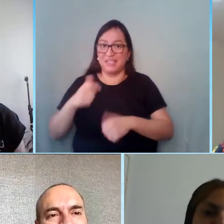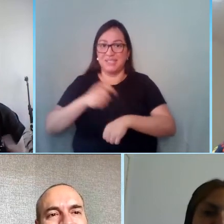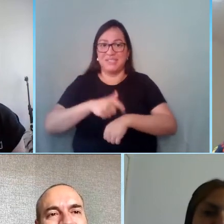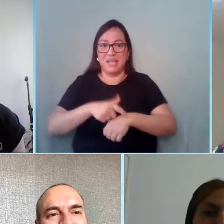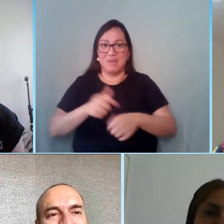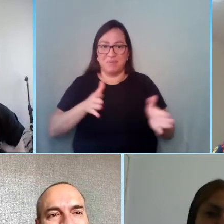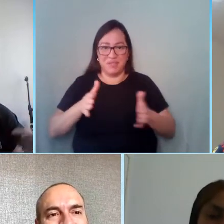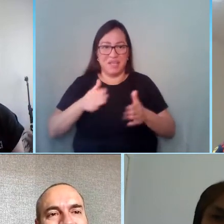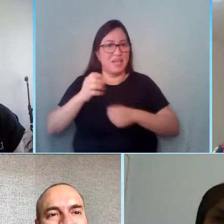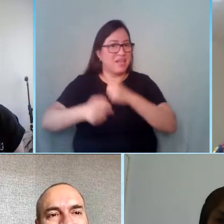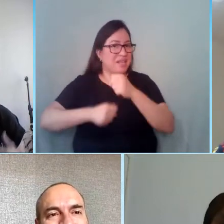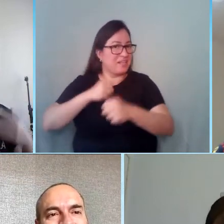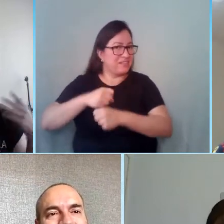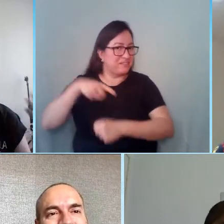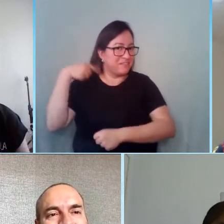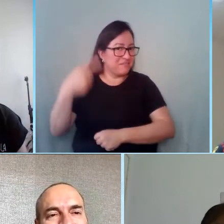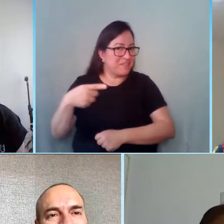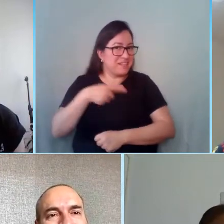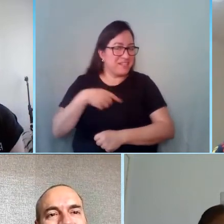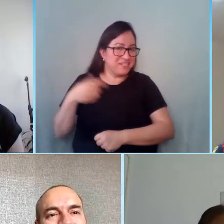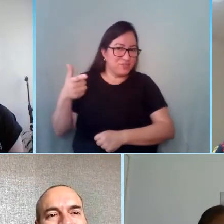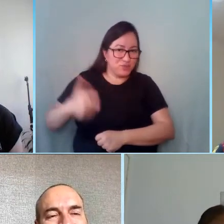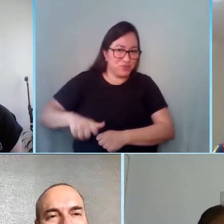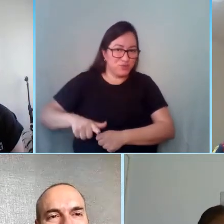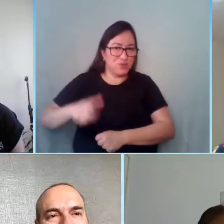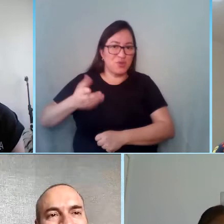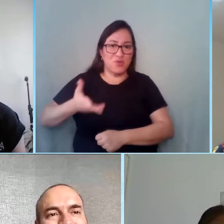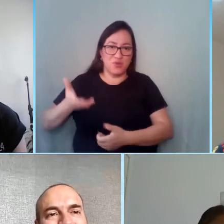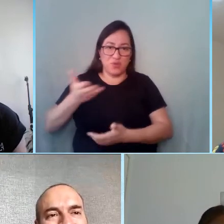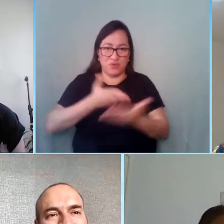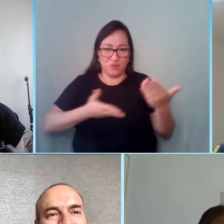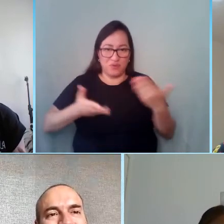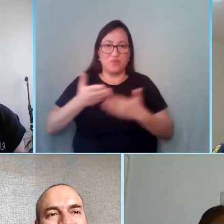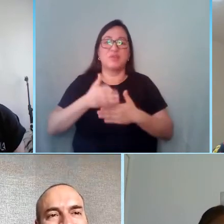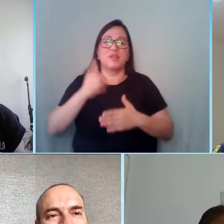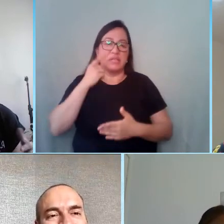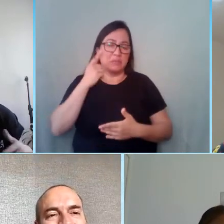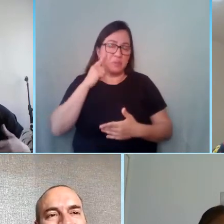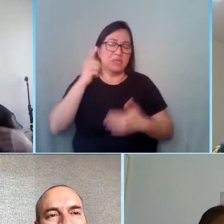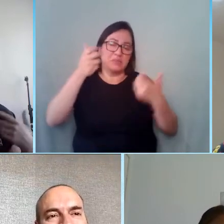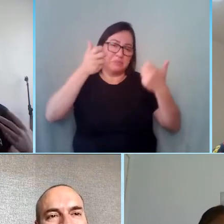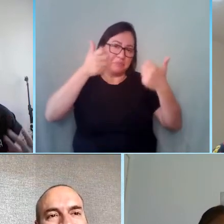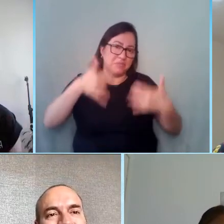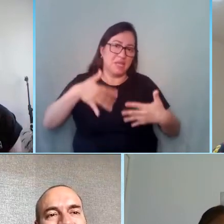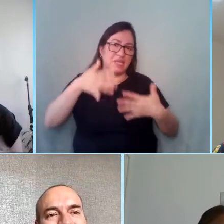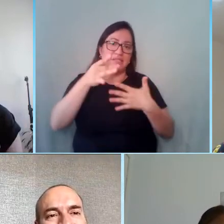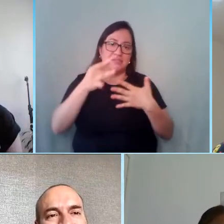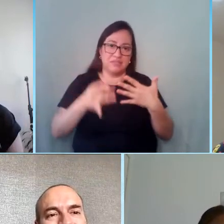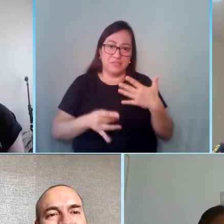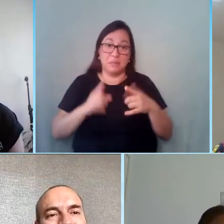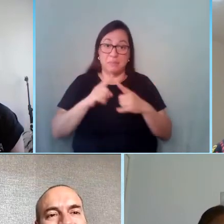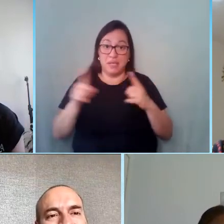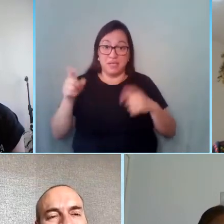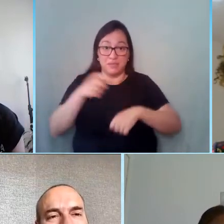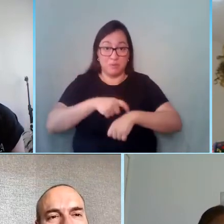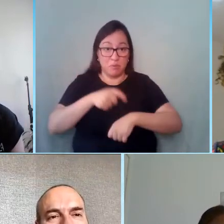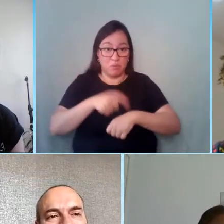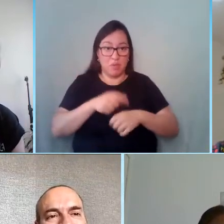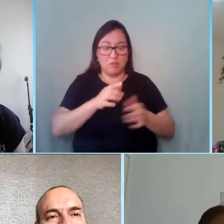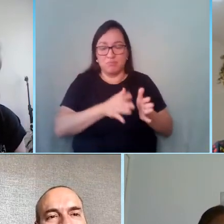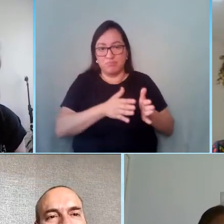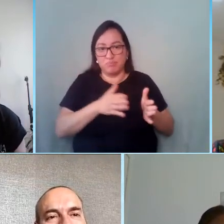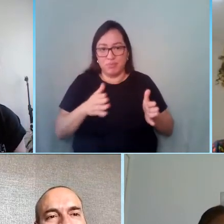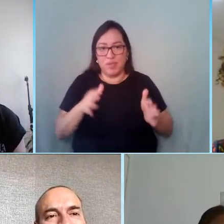vem teremos uma nova temporada, vai ser anunciado ainda como que vai ser, mas dessa temporada esse é o último